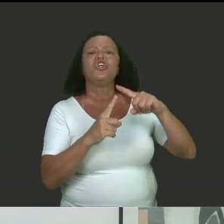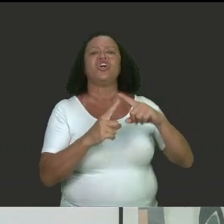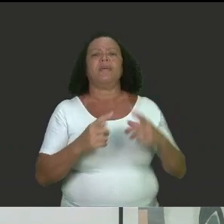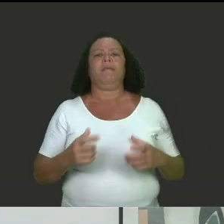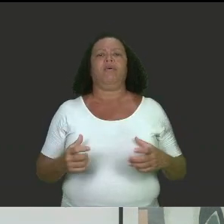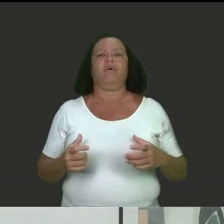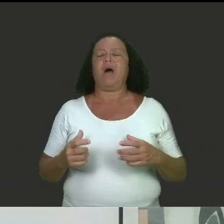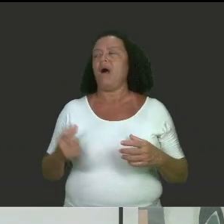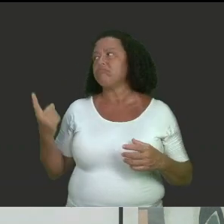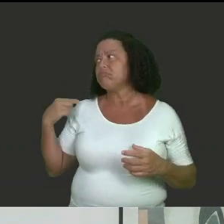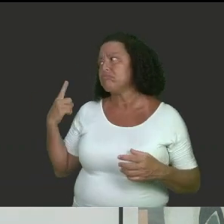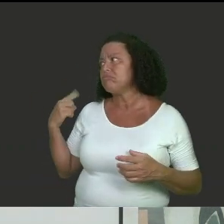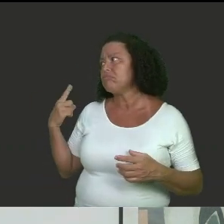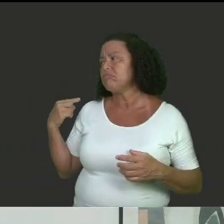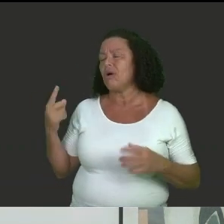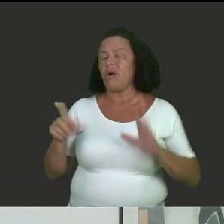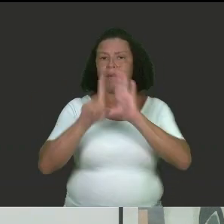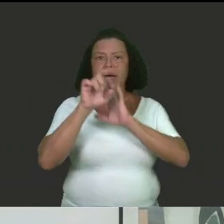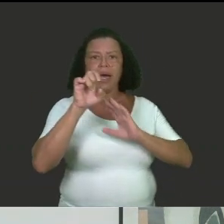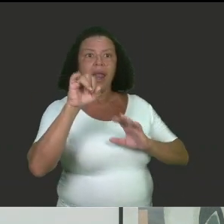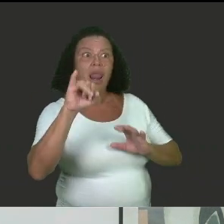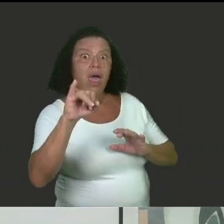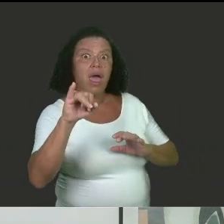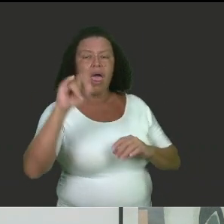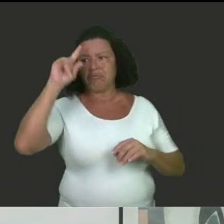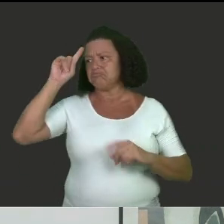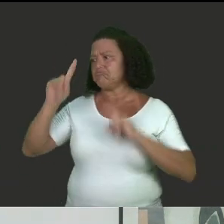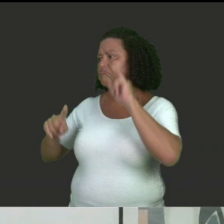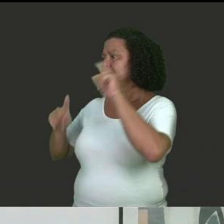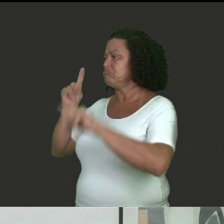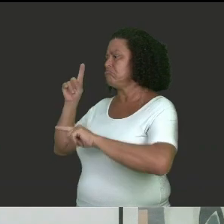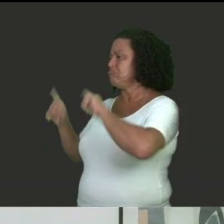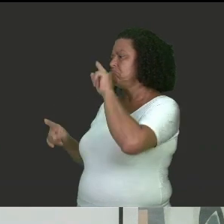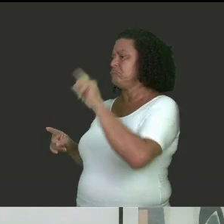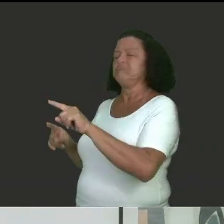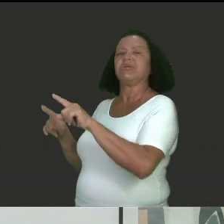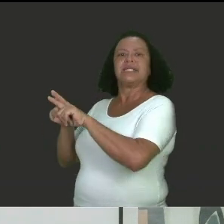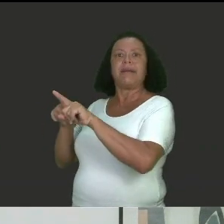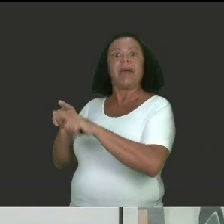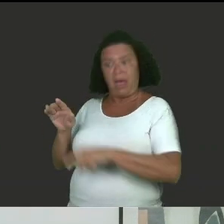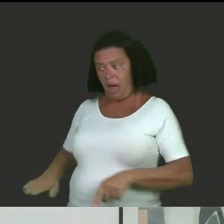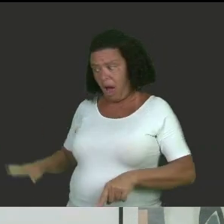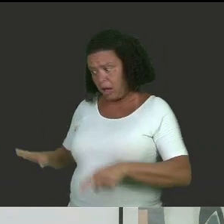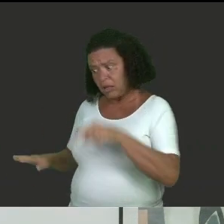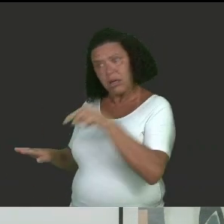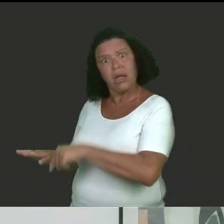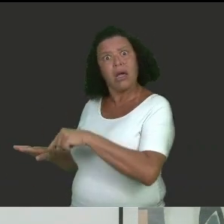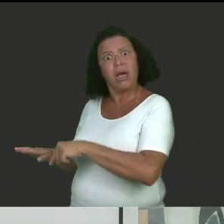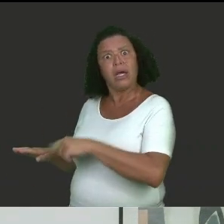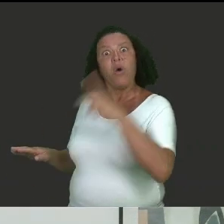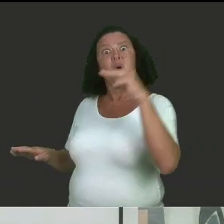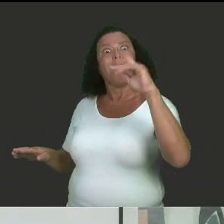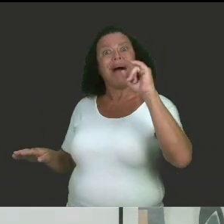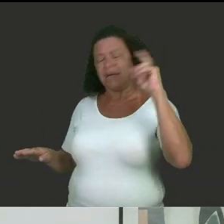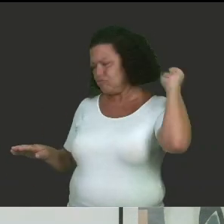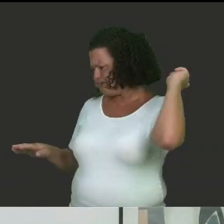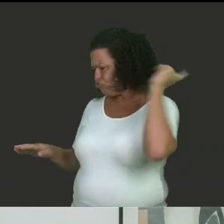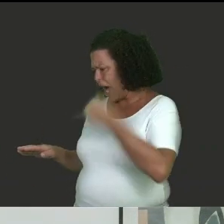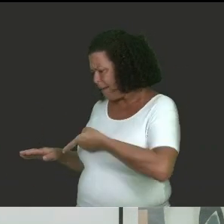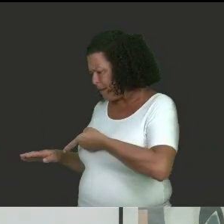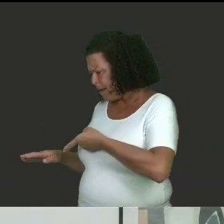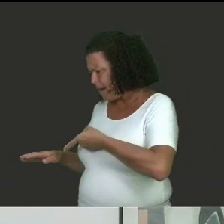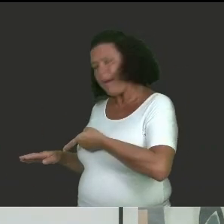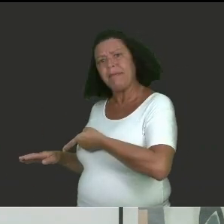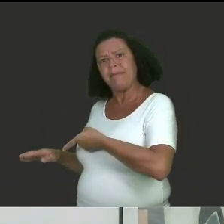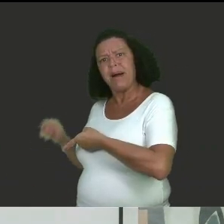subordinação, seja uma lei, seja uma autoridade, até a criança, a autoridade do pai e da mãe sobre a criança, que